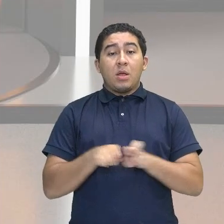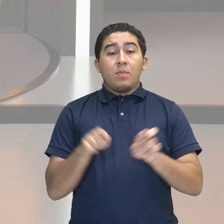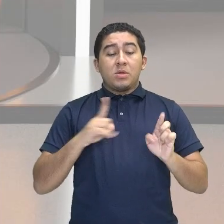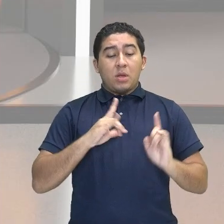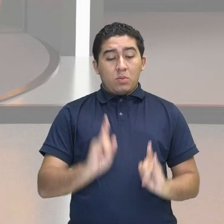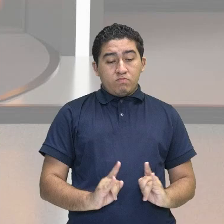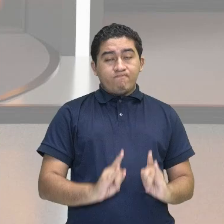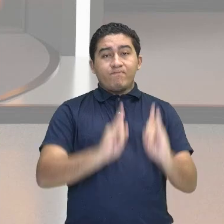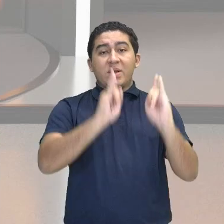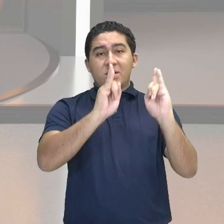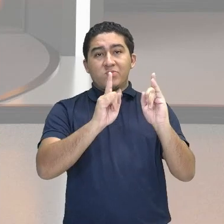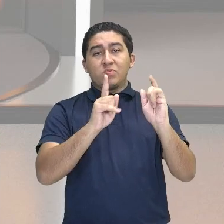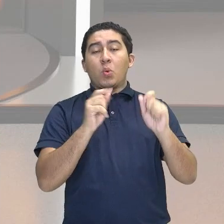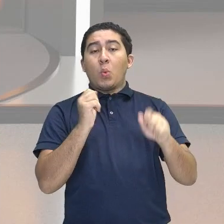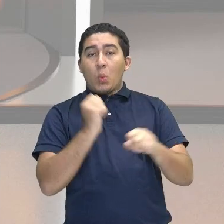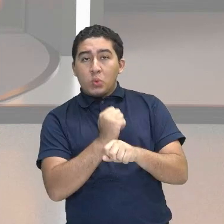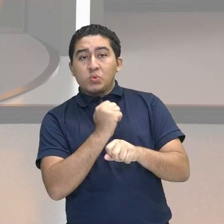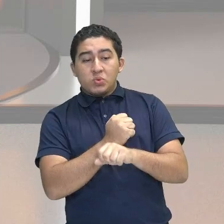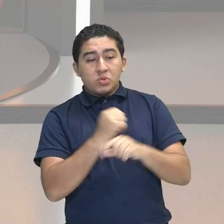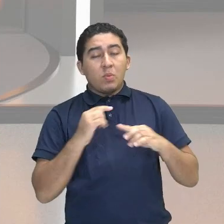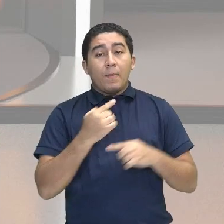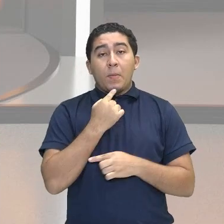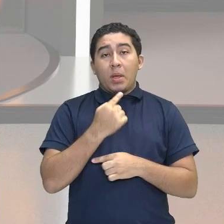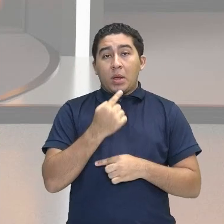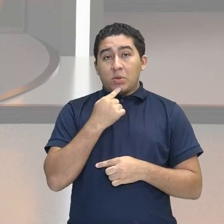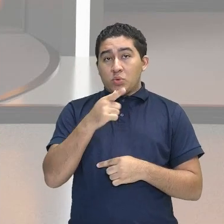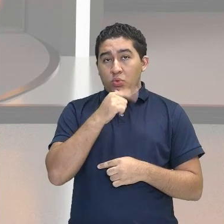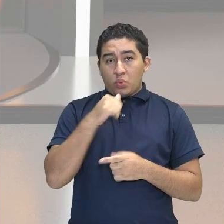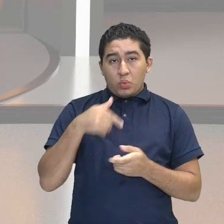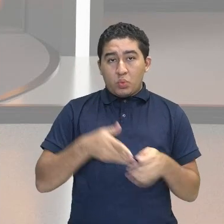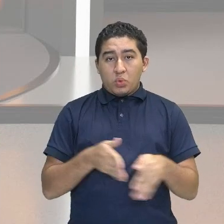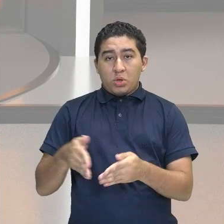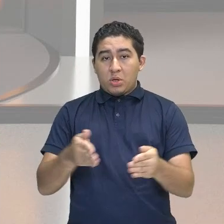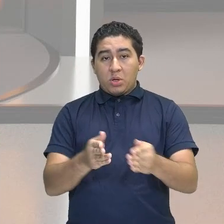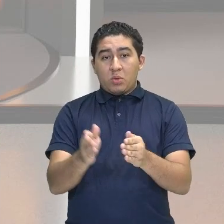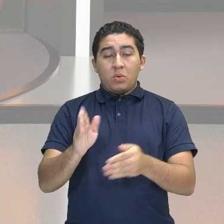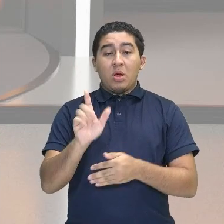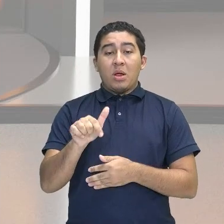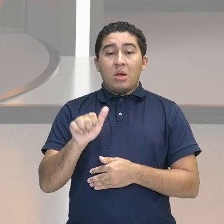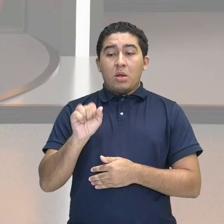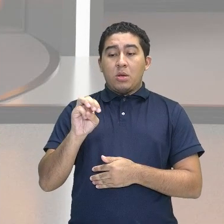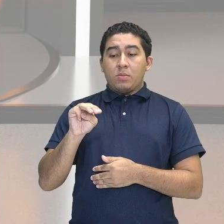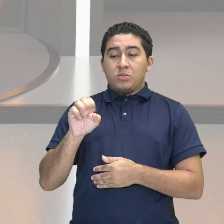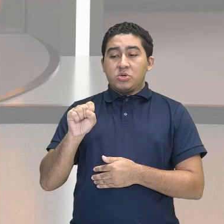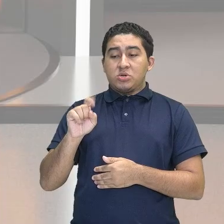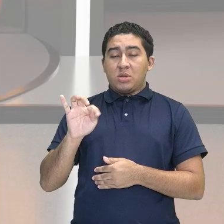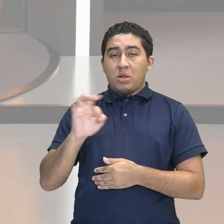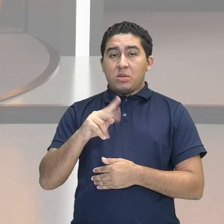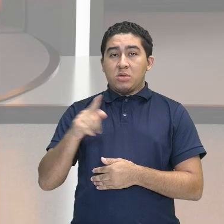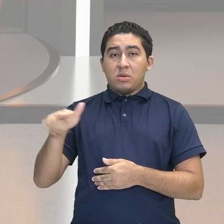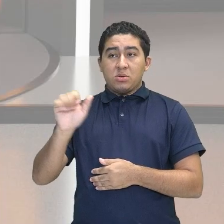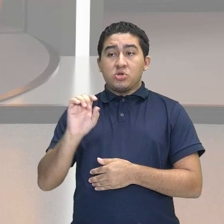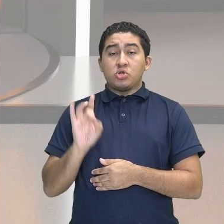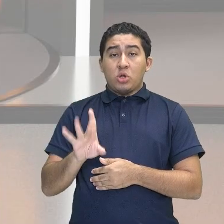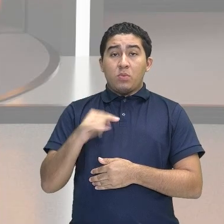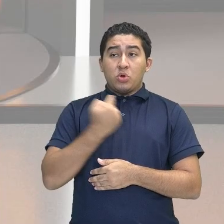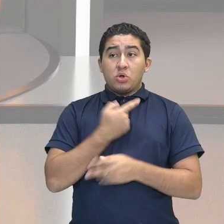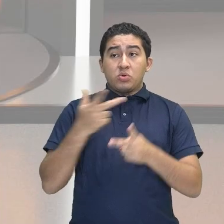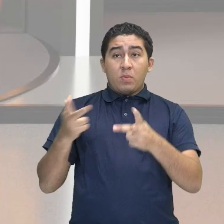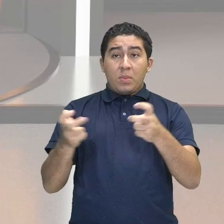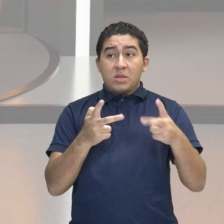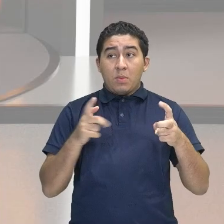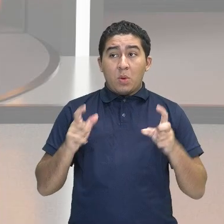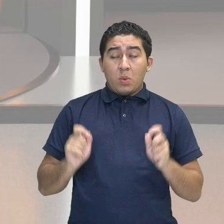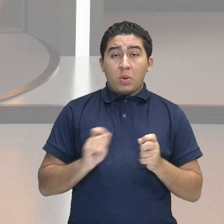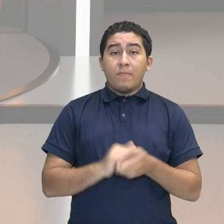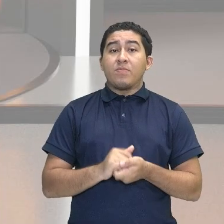foram construídos em torno do canal de Amsterdã, tá bom? Então, apenas para a gente perceber, né,